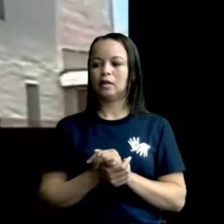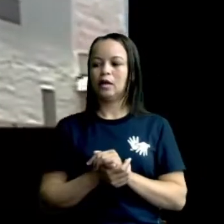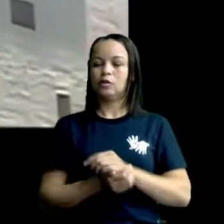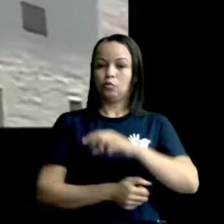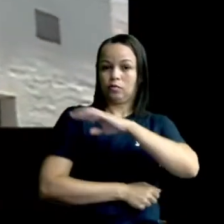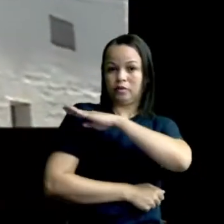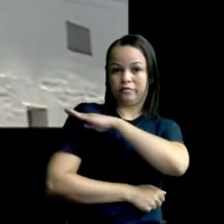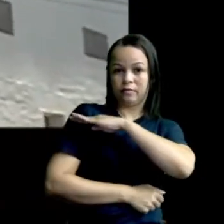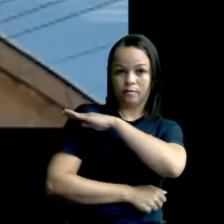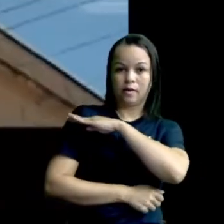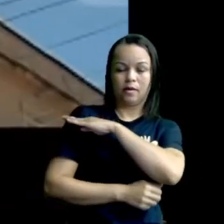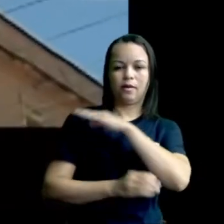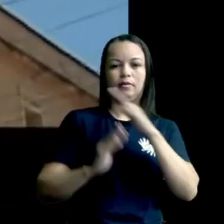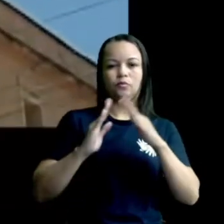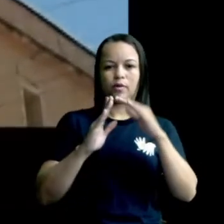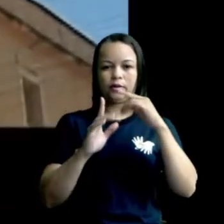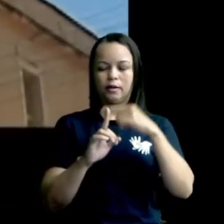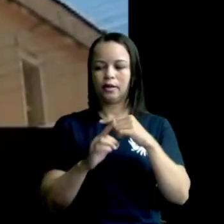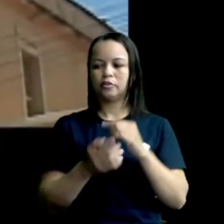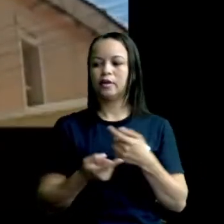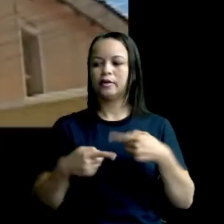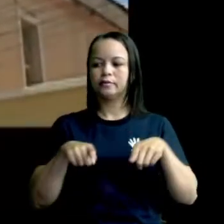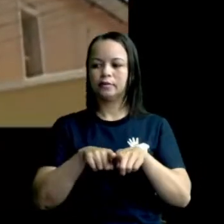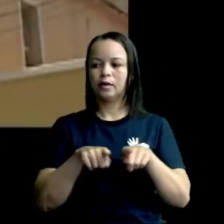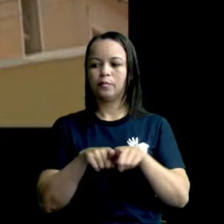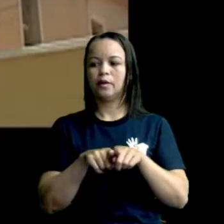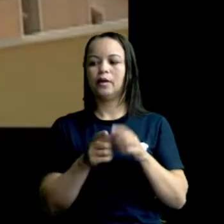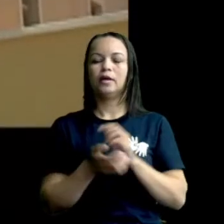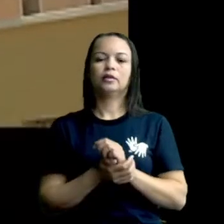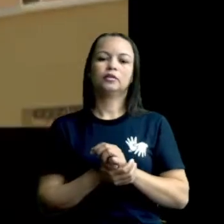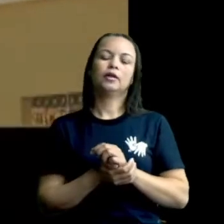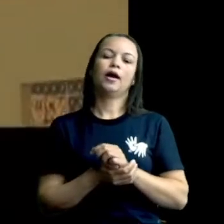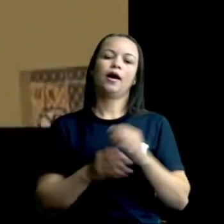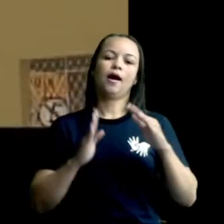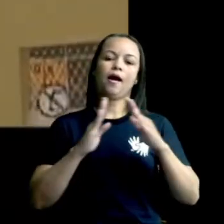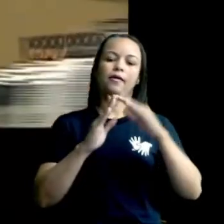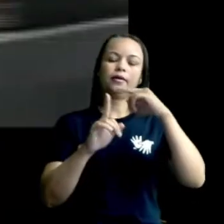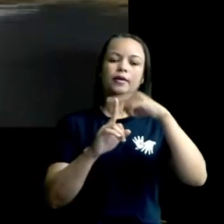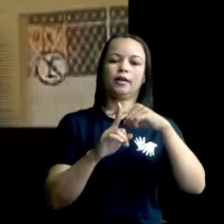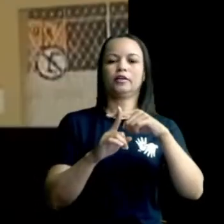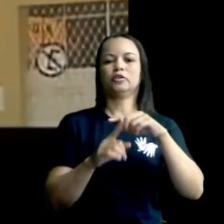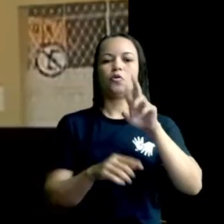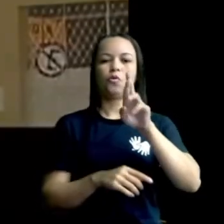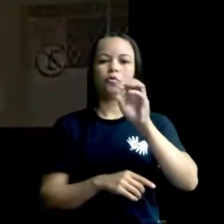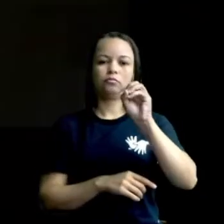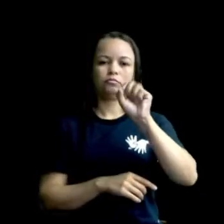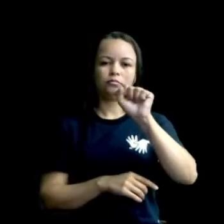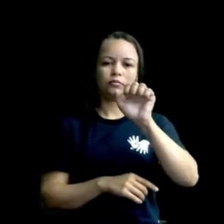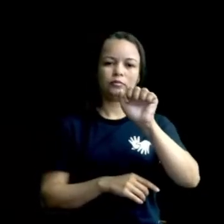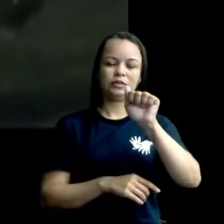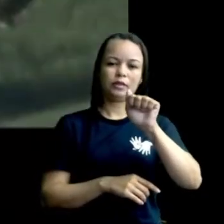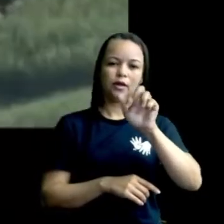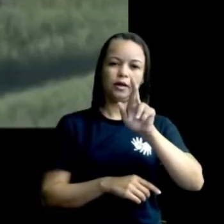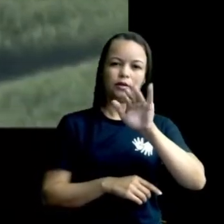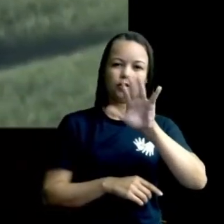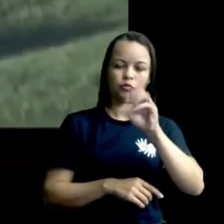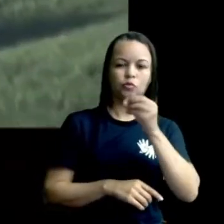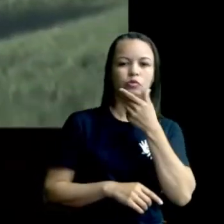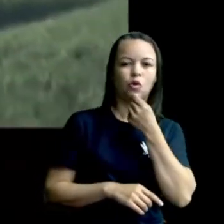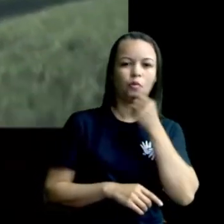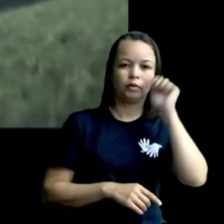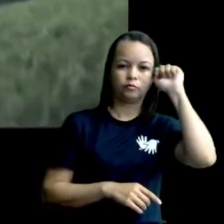Livramento e a Igreja de Nossa Senhora do Rosário dos Homens Pretos.